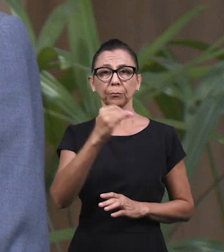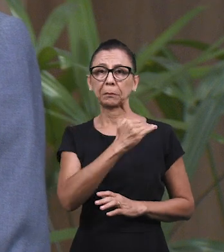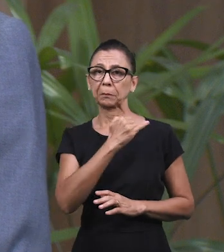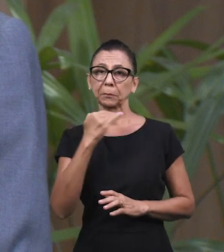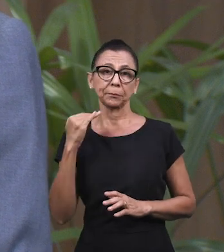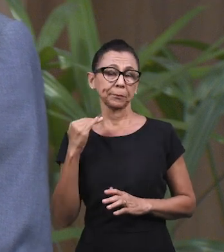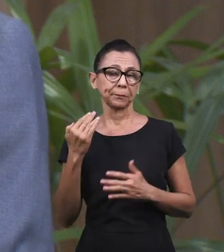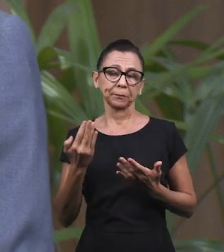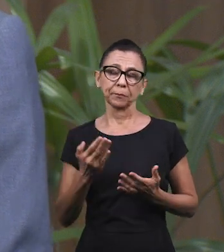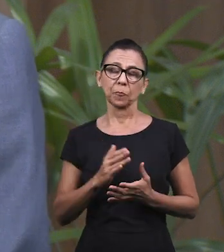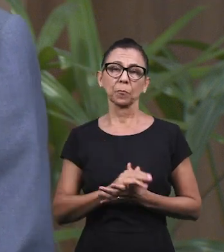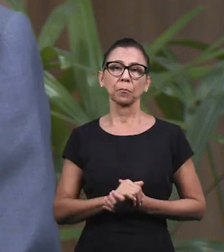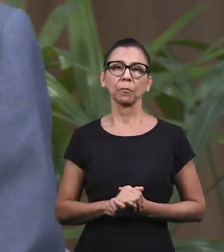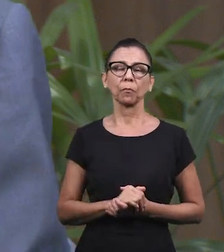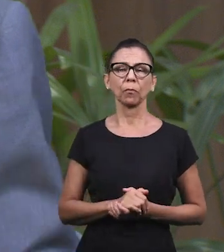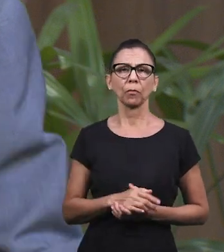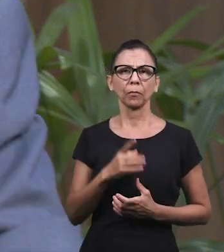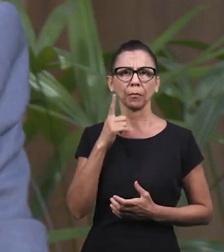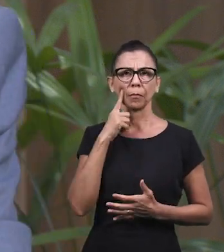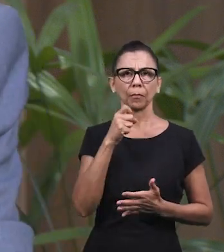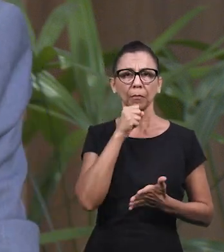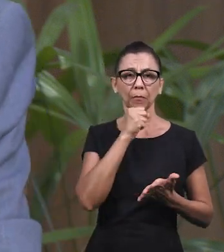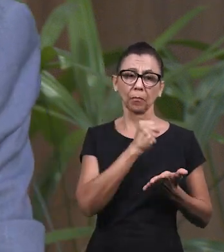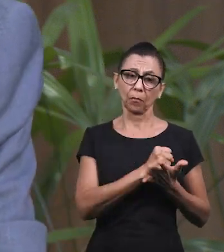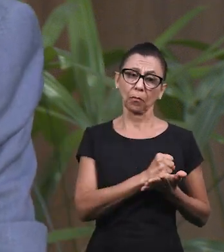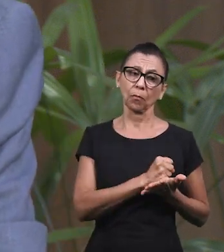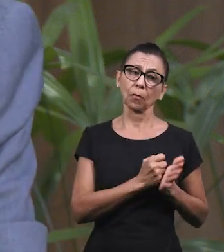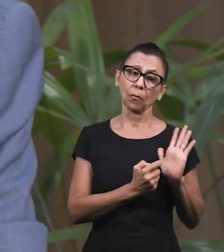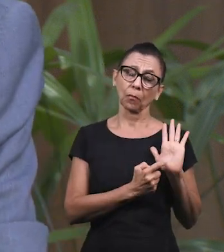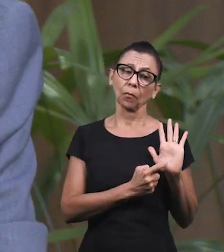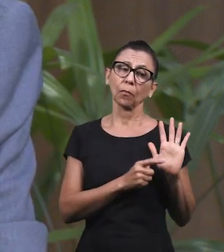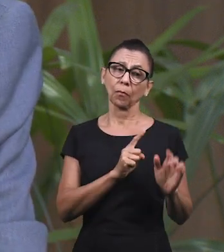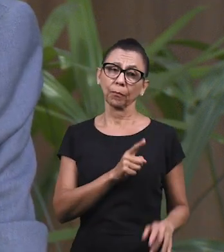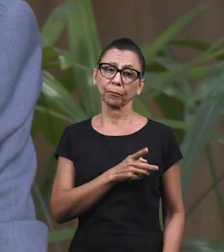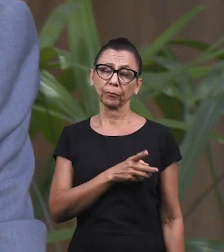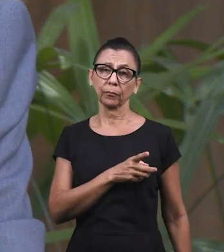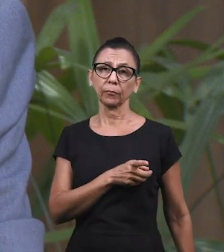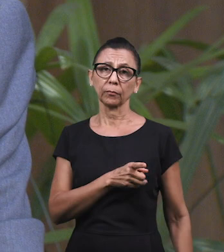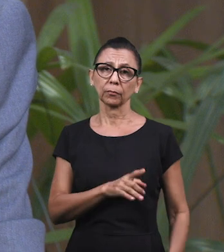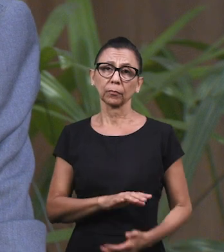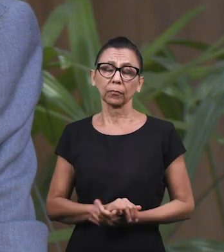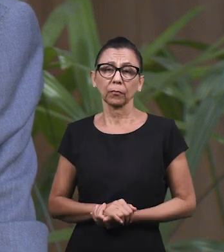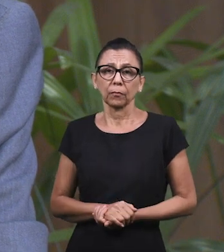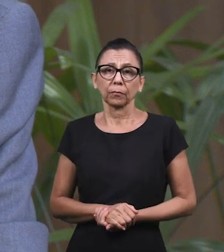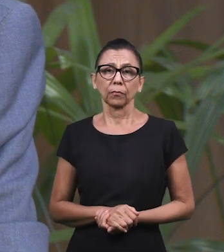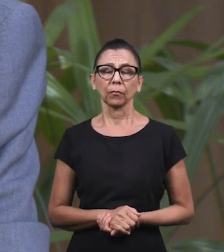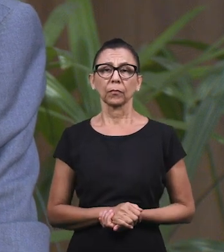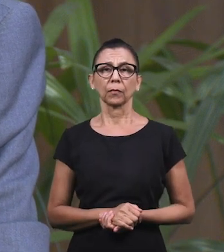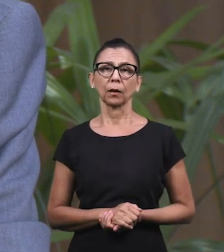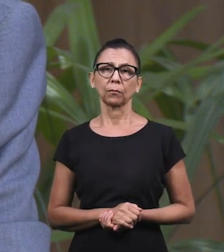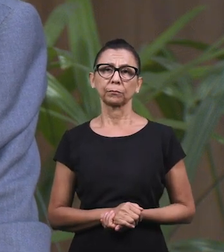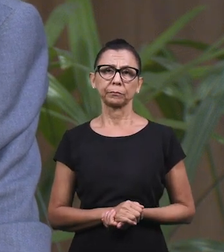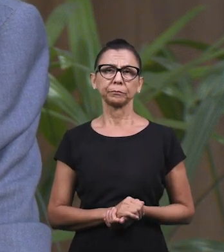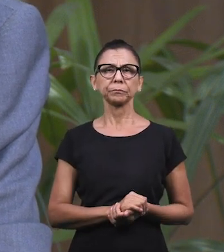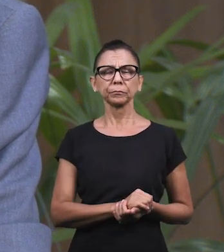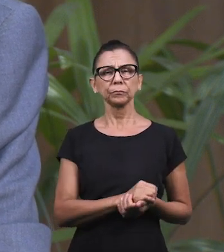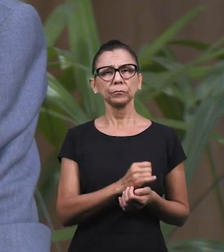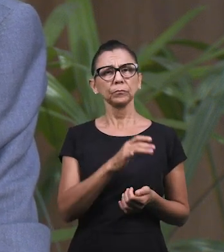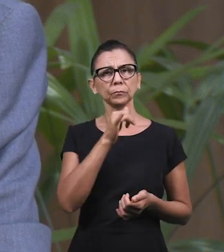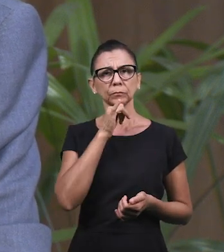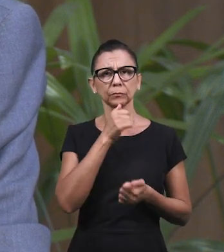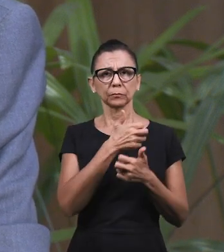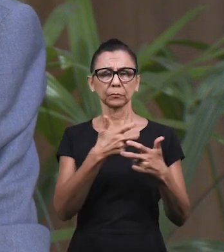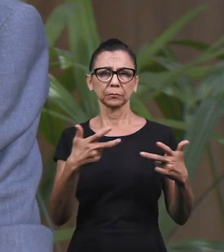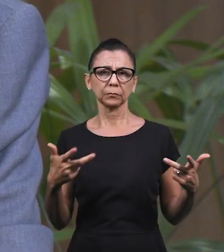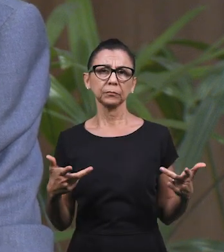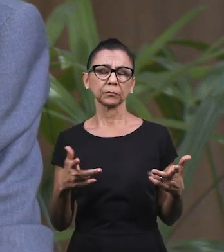morte. Você vai ver, você pode ler o Velho Testamento, está dizendo aqui, está dizendo que o homem que fizer isso aqui, não fizer, ele morre. Isso aqui, a alma que pecar,